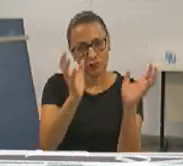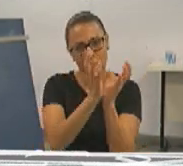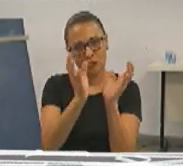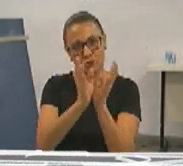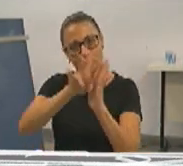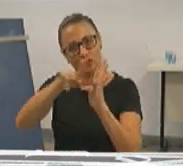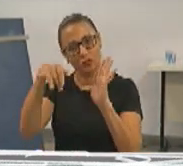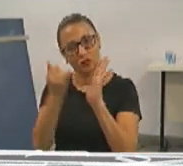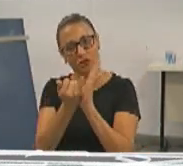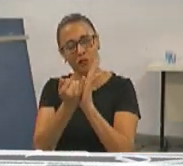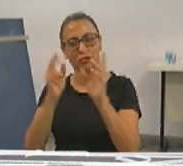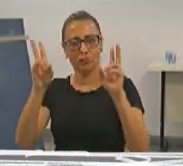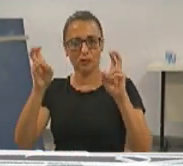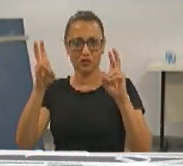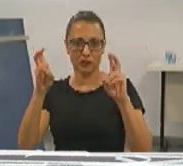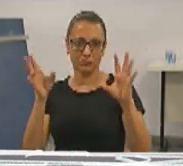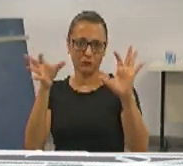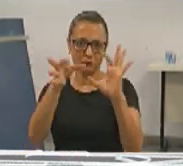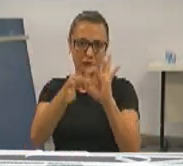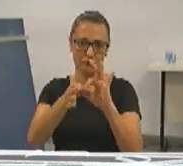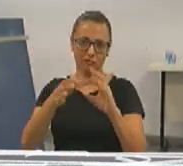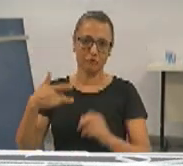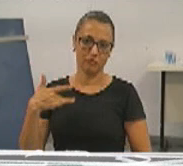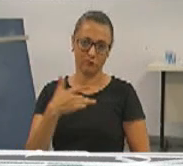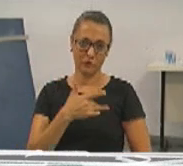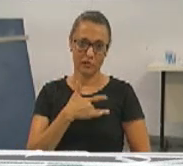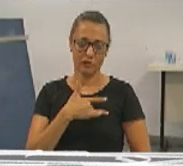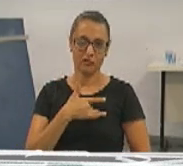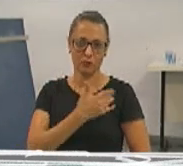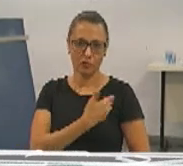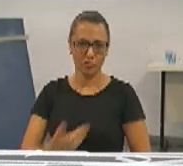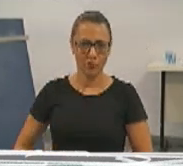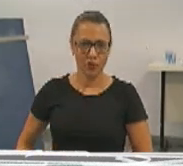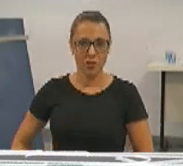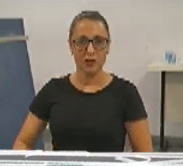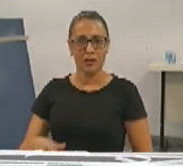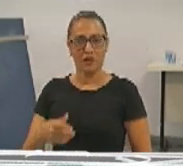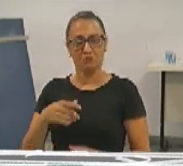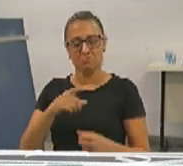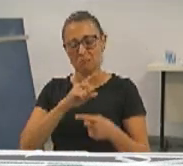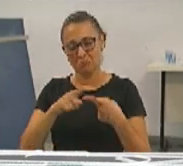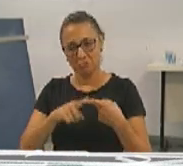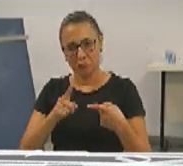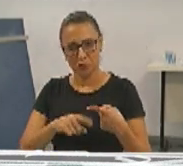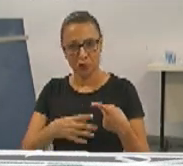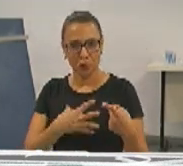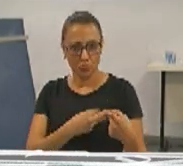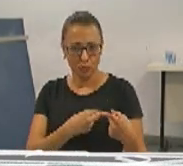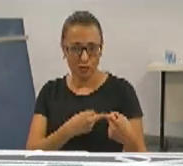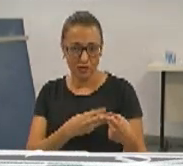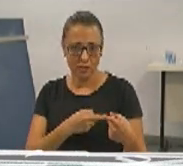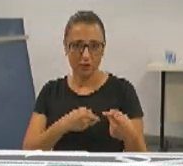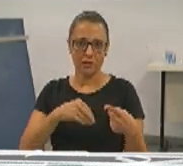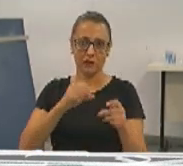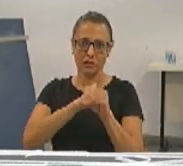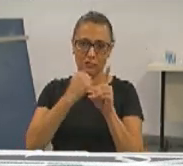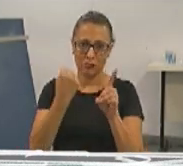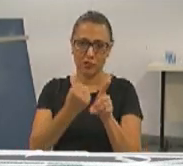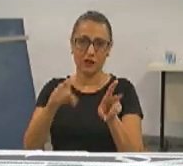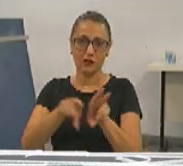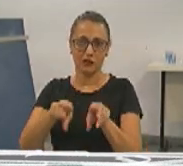temas diretamente ligados à saúde pública. Cito a promoção do aleitamento materno, educação nutricional de estudantes indígenas